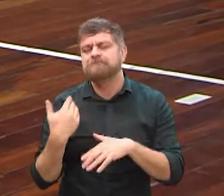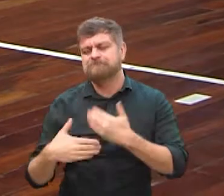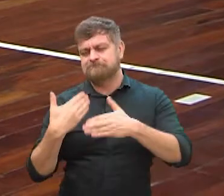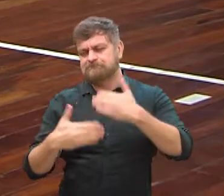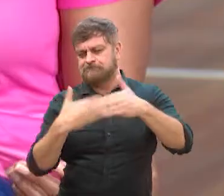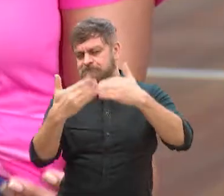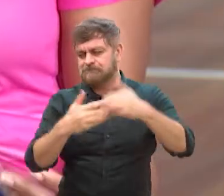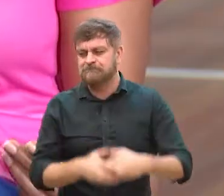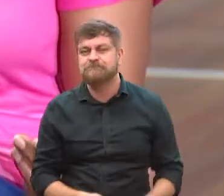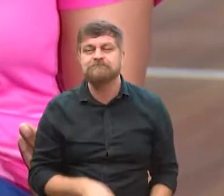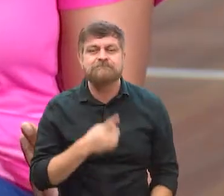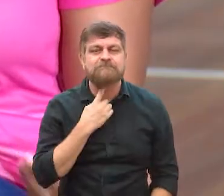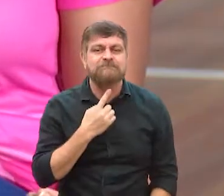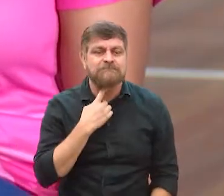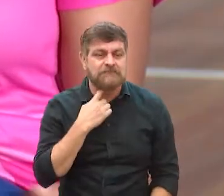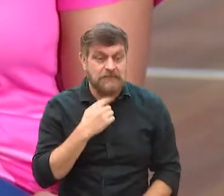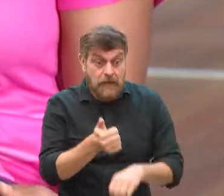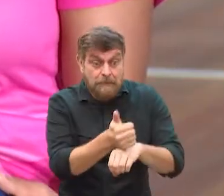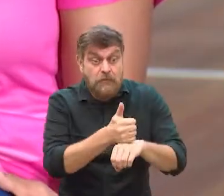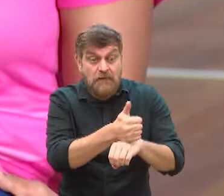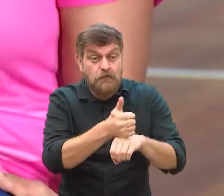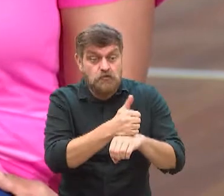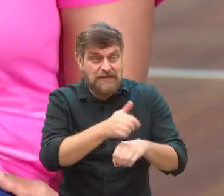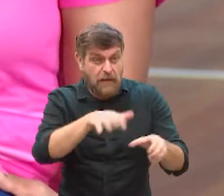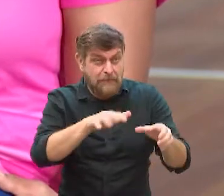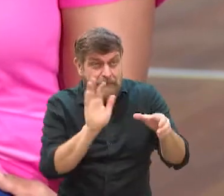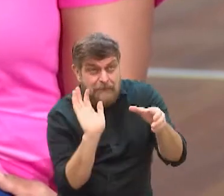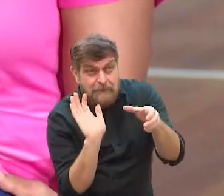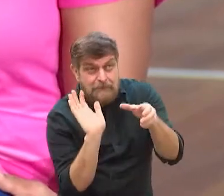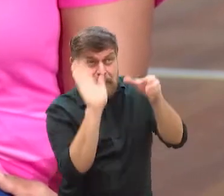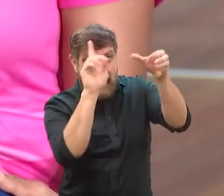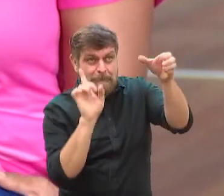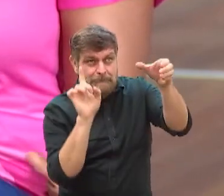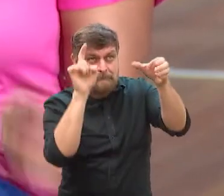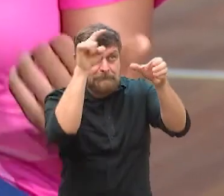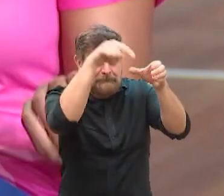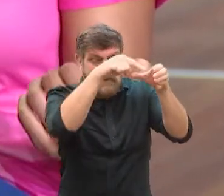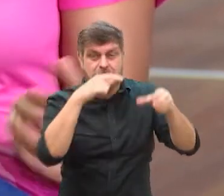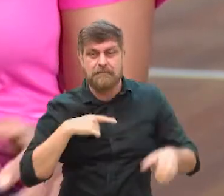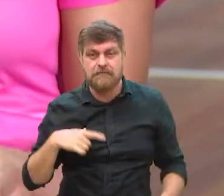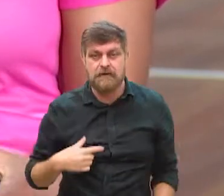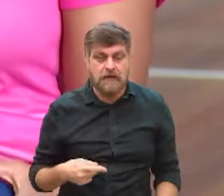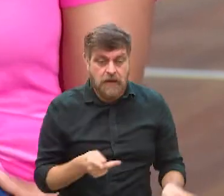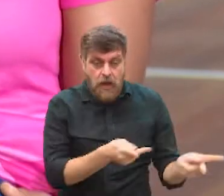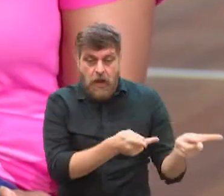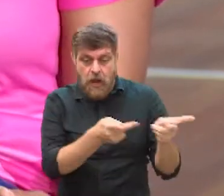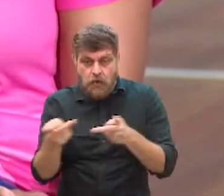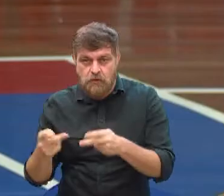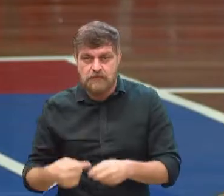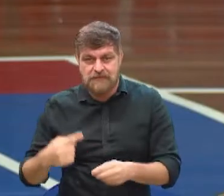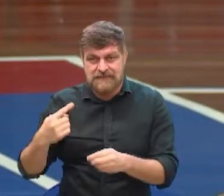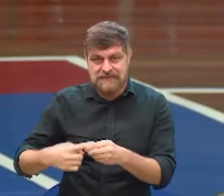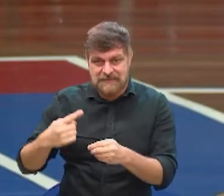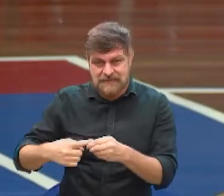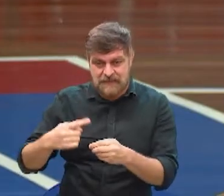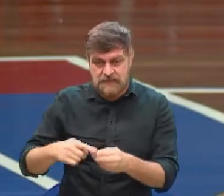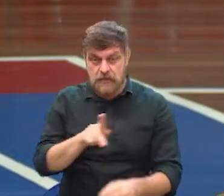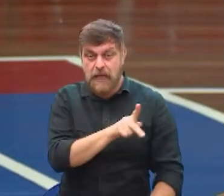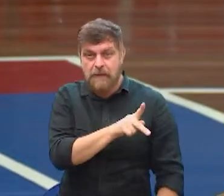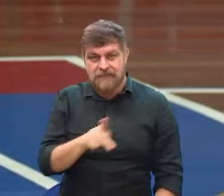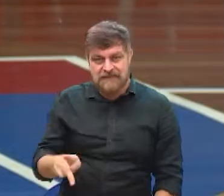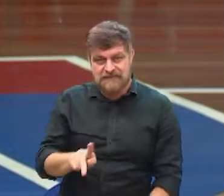assim, o basquete profissional, né? E aí surgiu a oportunidade de ir para Presidente Venceslau. Então, como é que surgiu